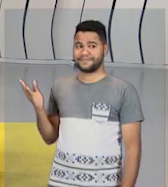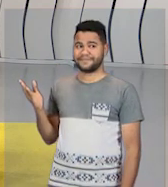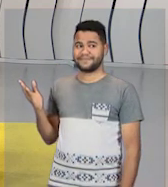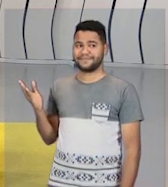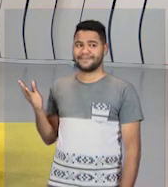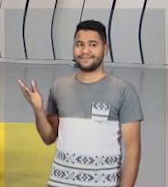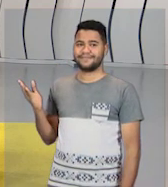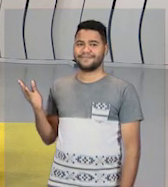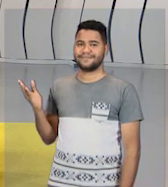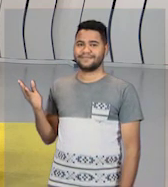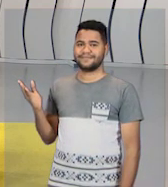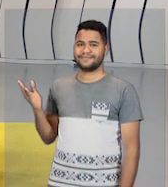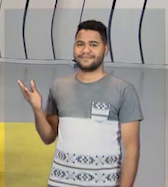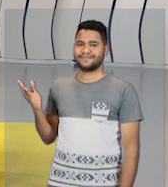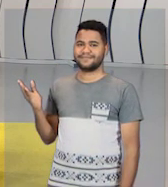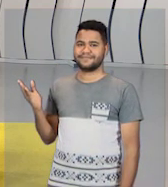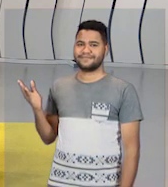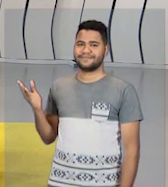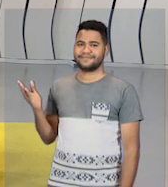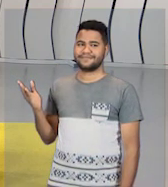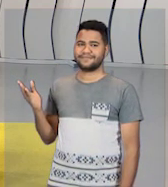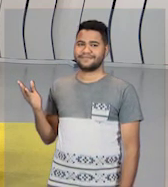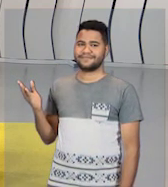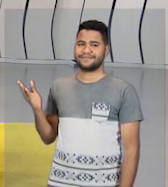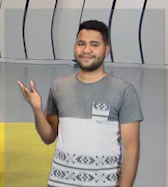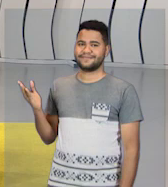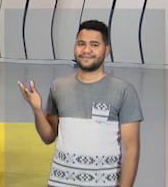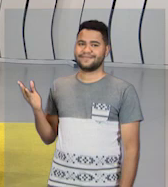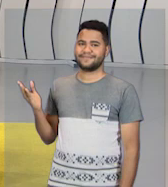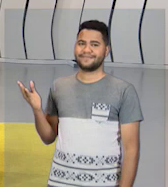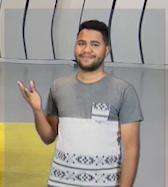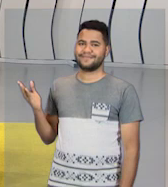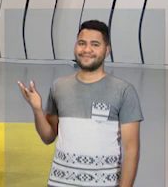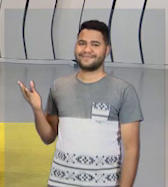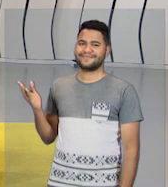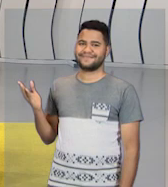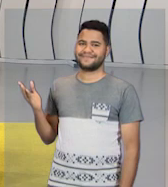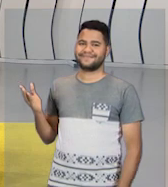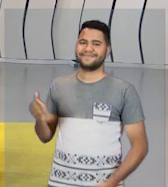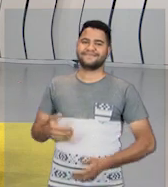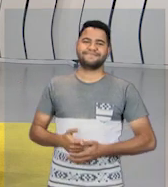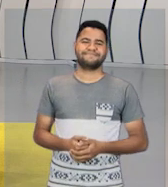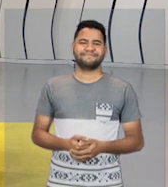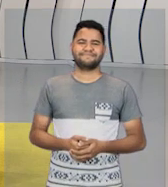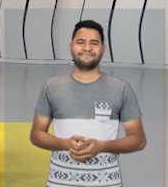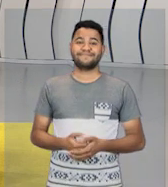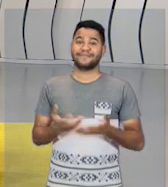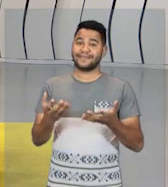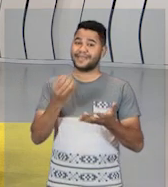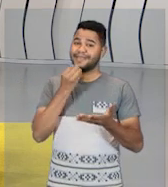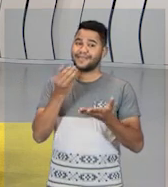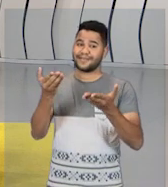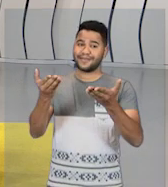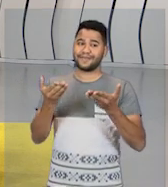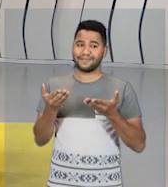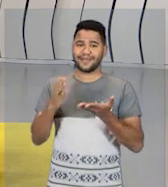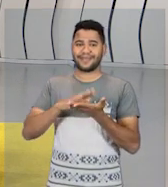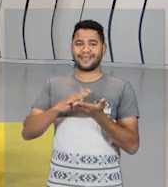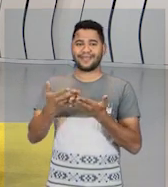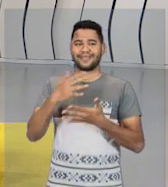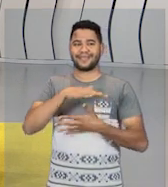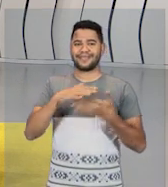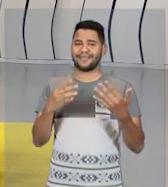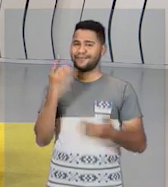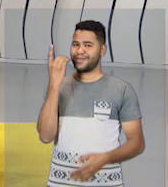é Carla meu sinal é esse Queria dar boas vindas a nossa